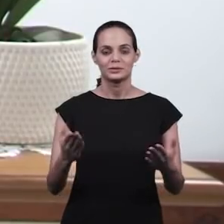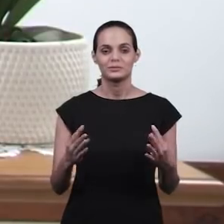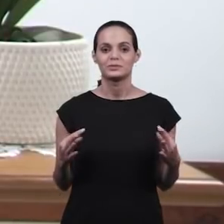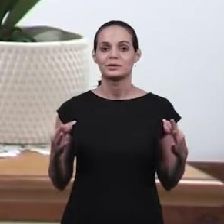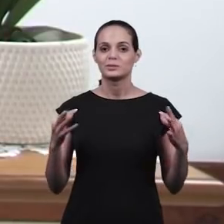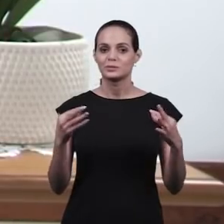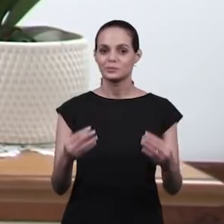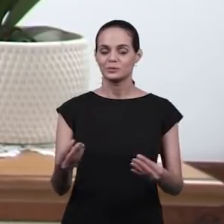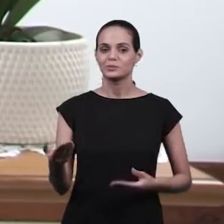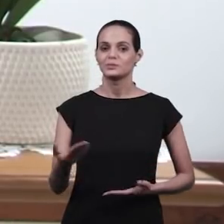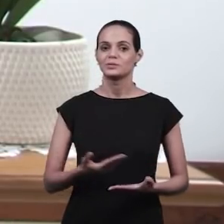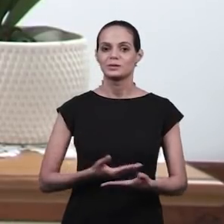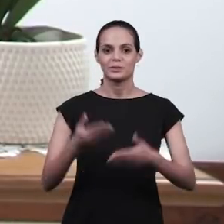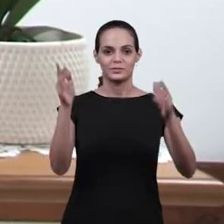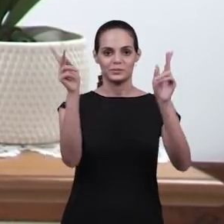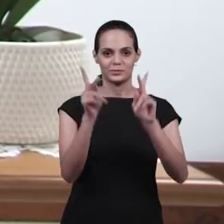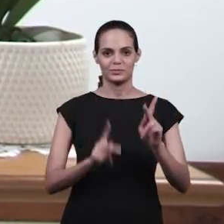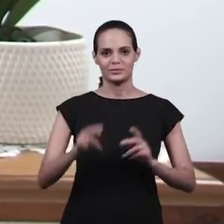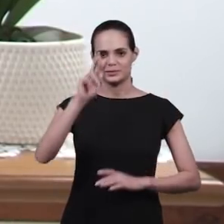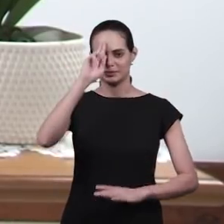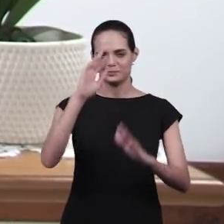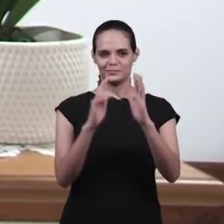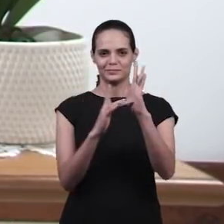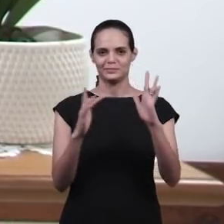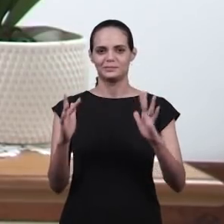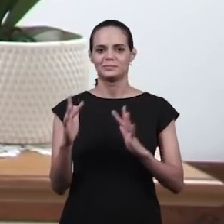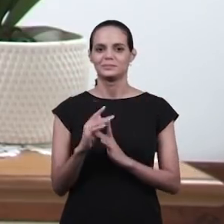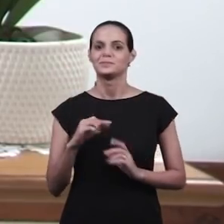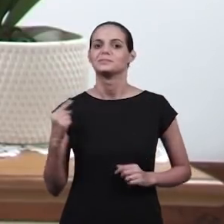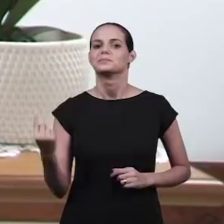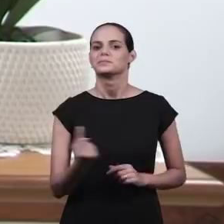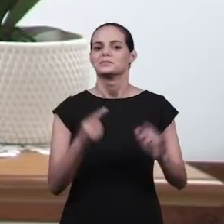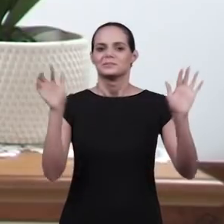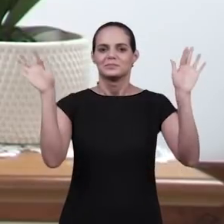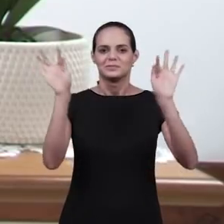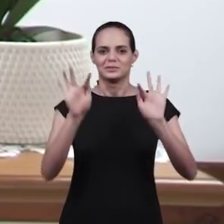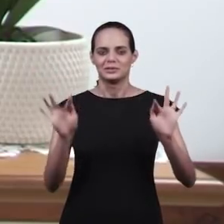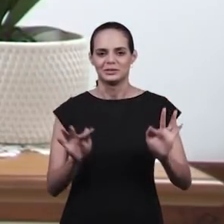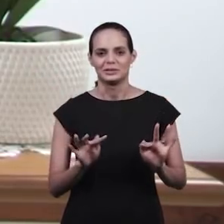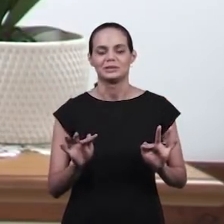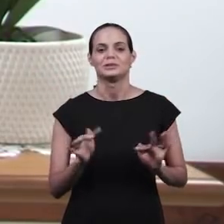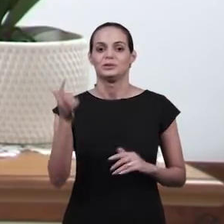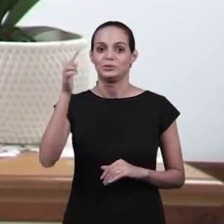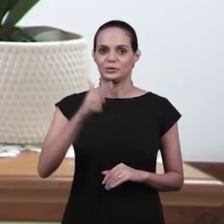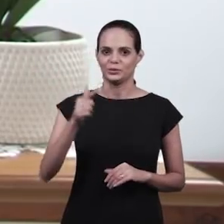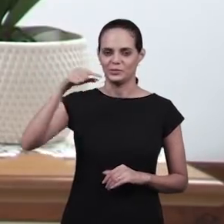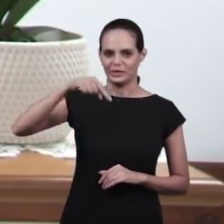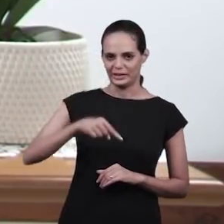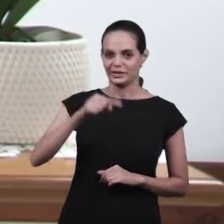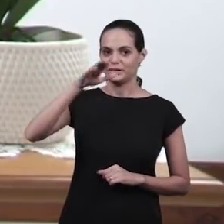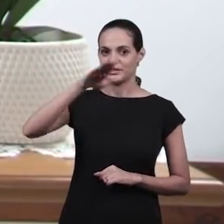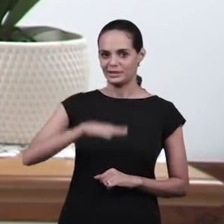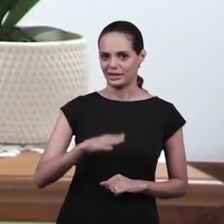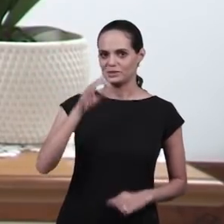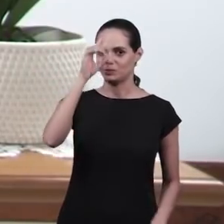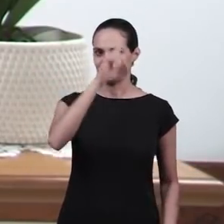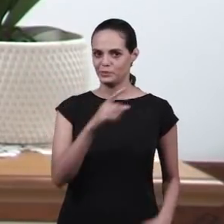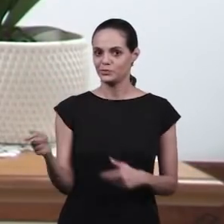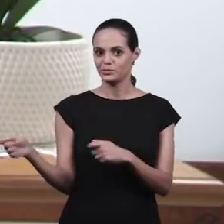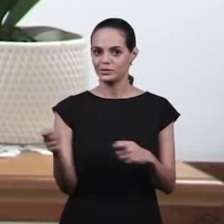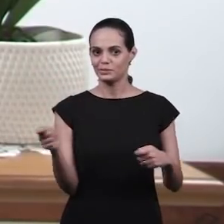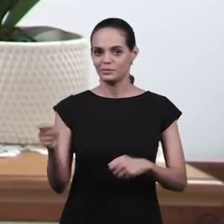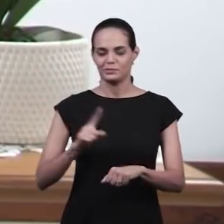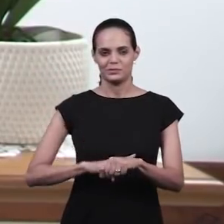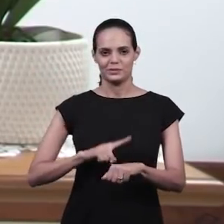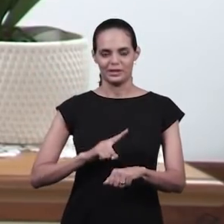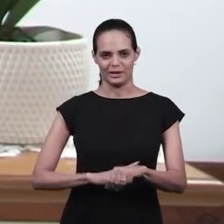Nós saudamos a todos os nossos irmãos com a paz do Senhor Jesus. Estamos alegres por estarmos aqui mais uma vez, nossa tarde de